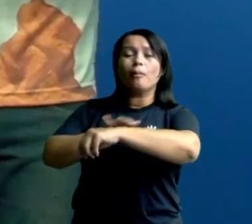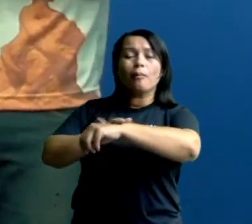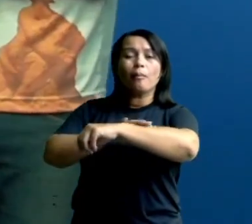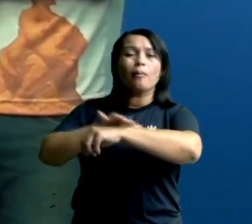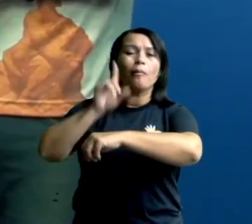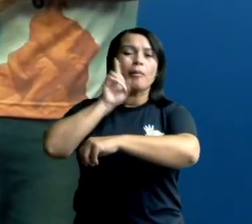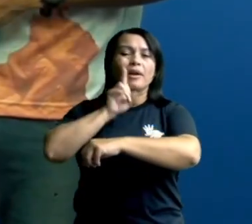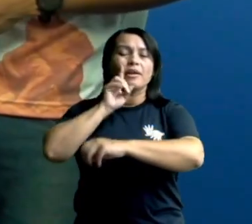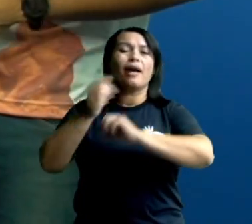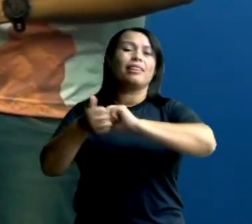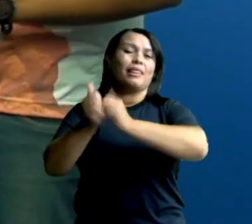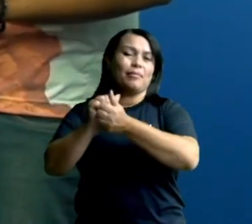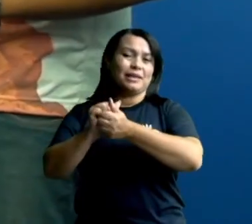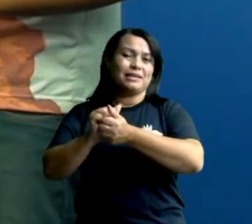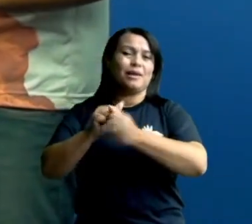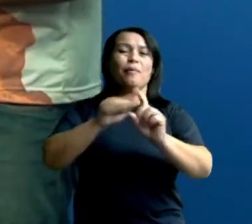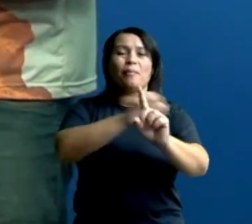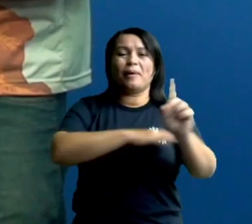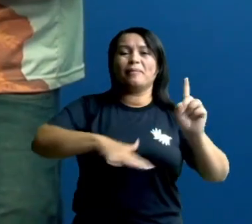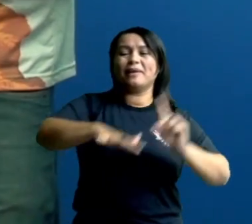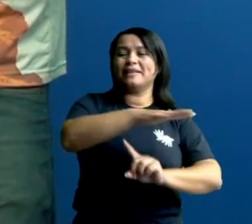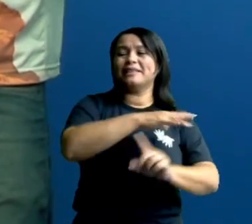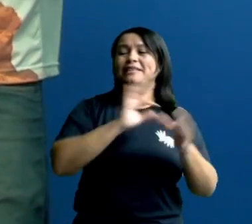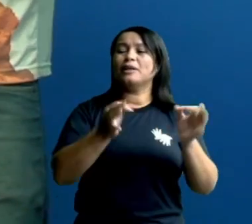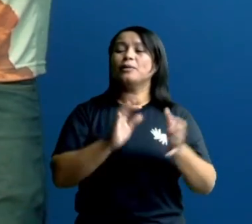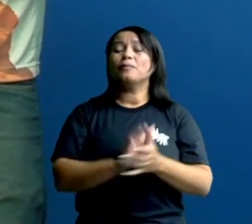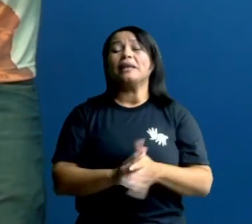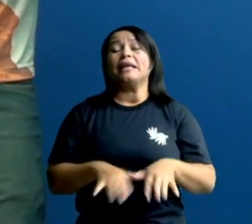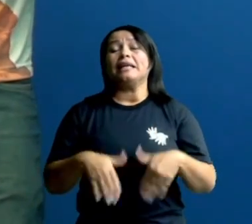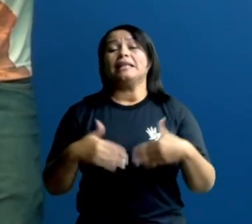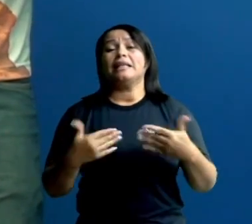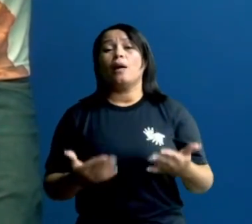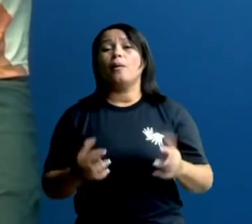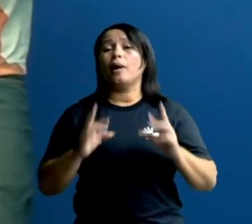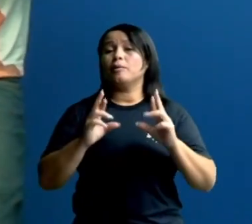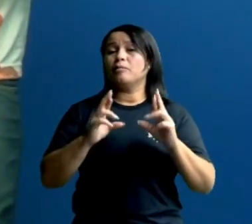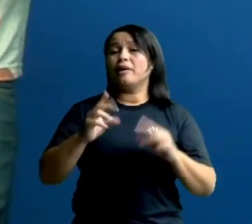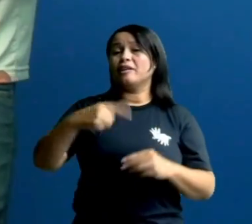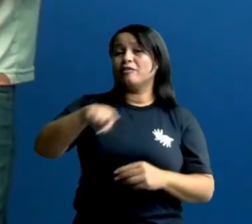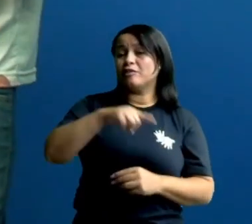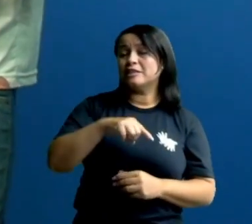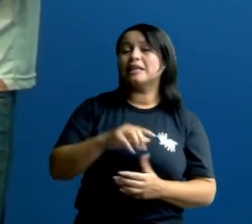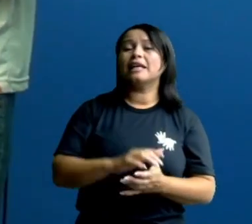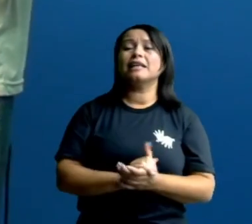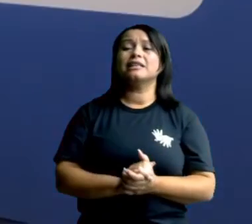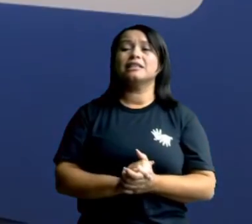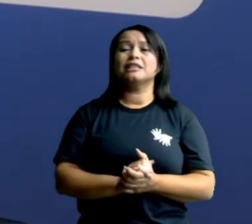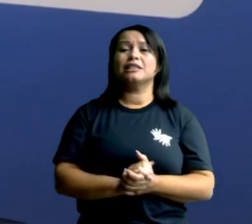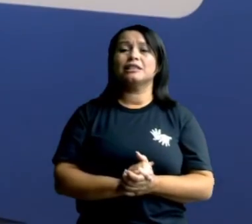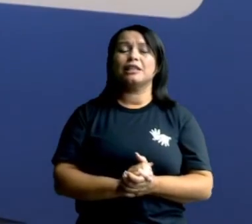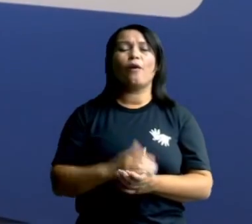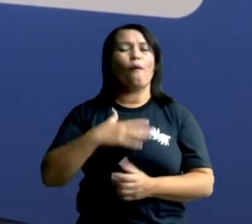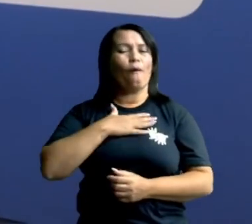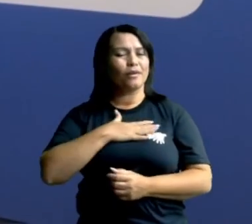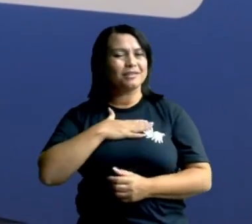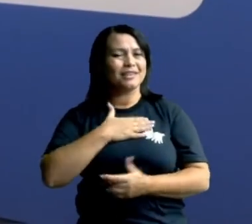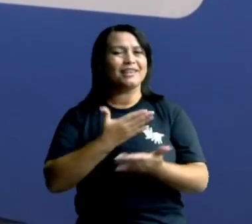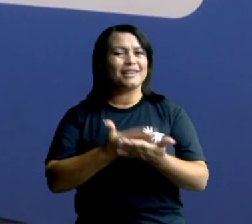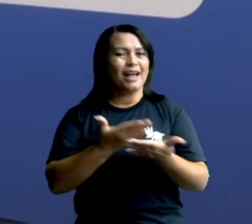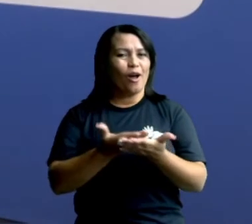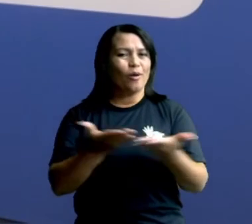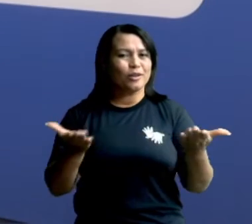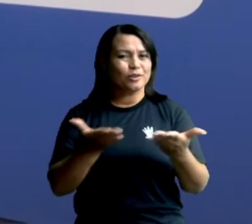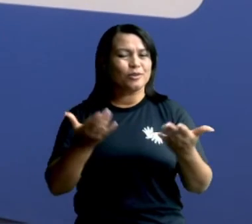adaptação ao meio ambiente, tá certo? Então, eu espero que vocês tenham curtido bastante essa nossa